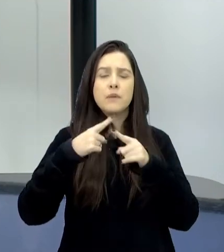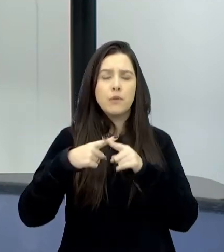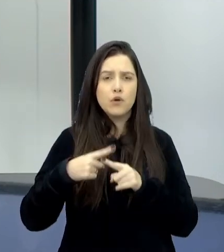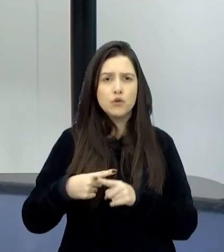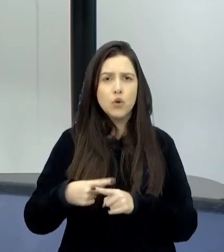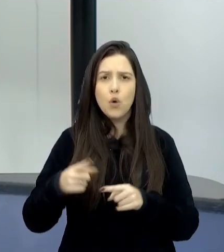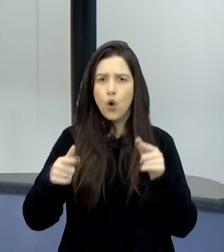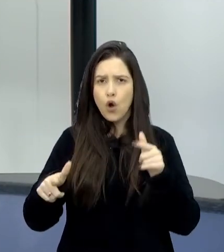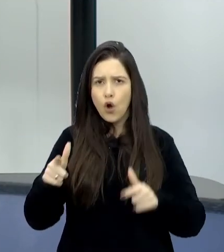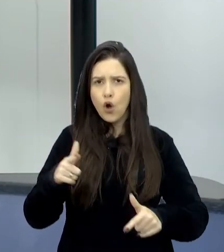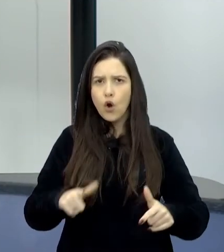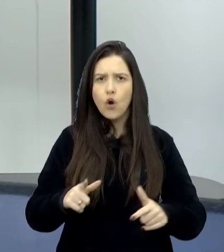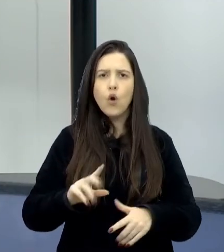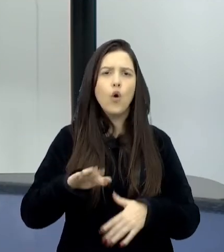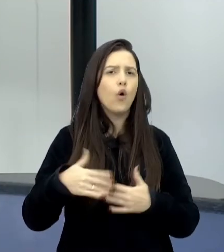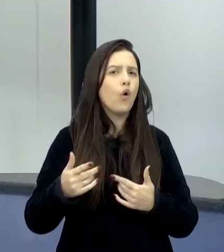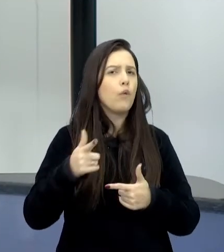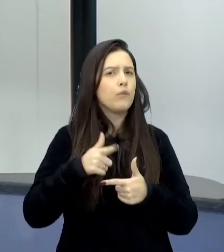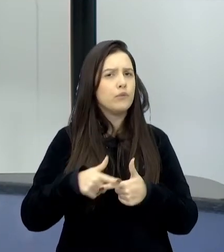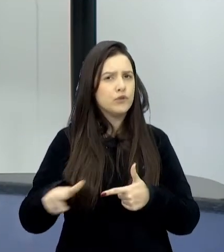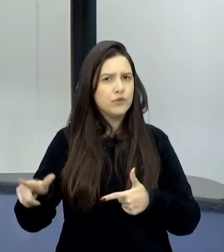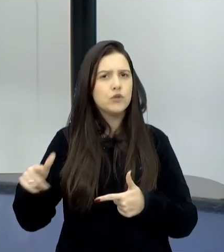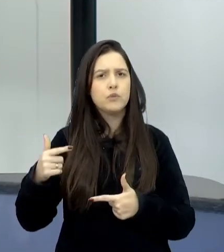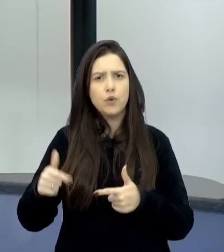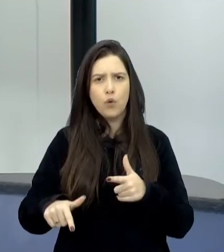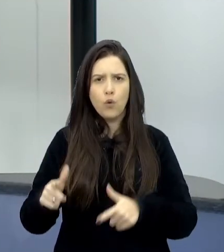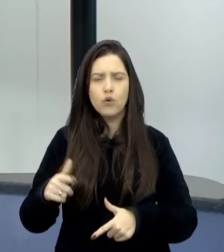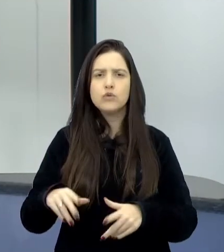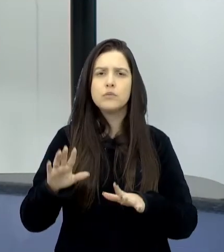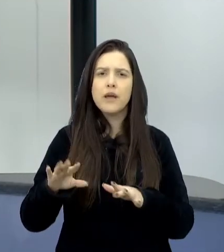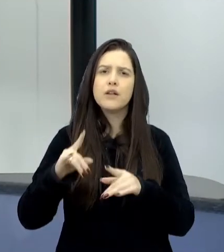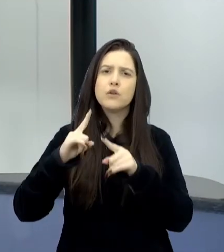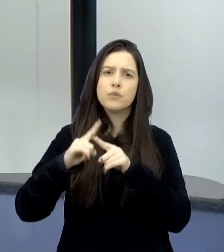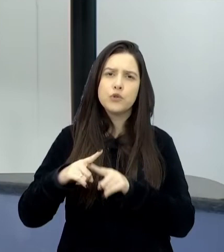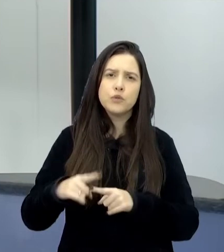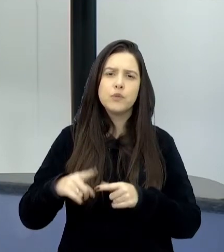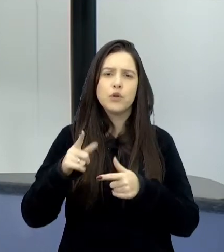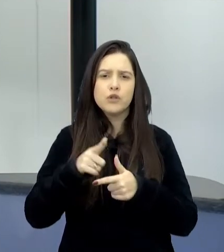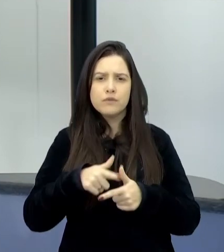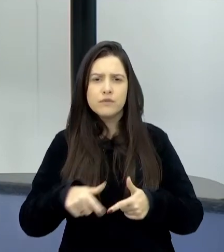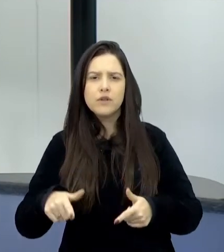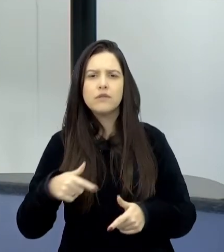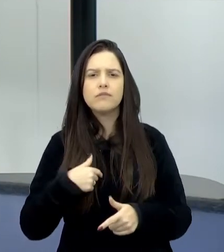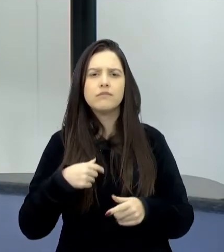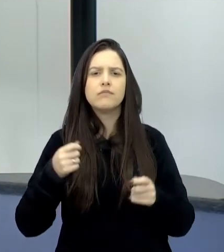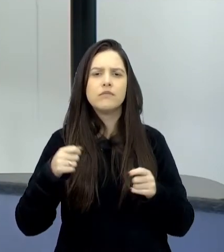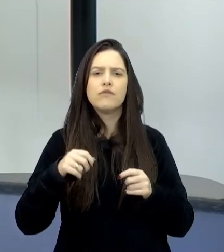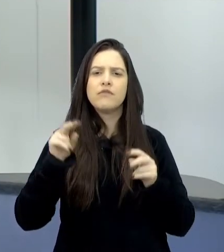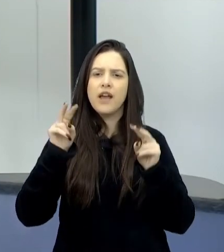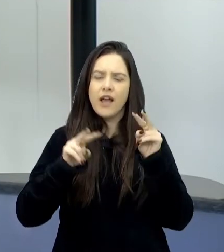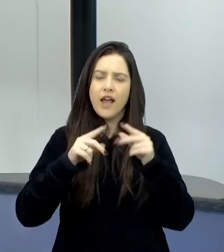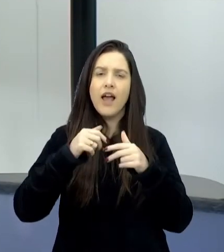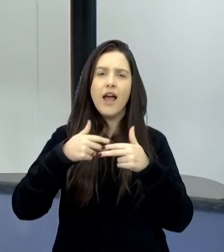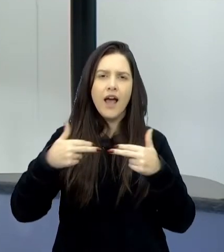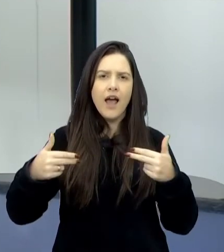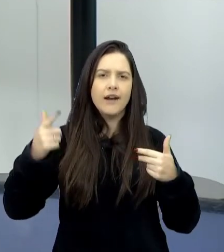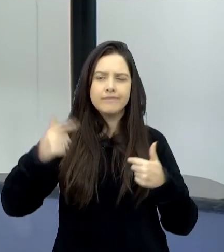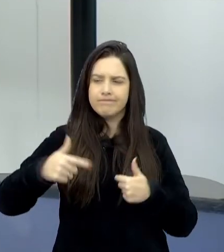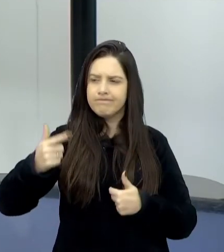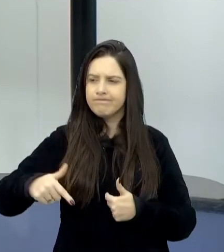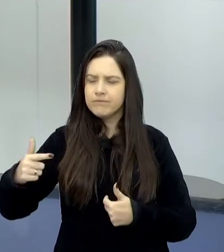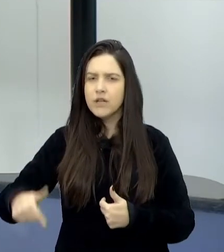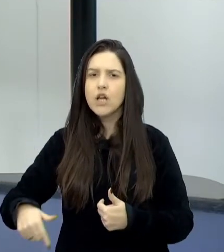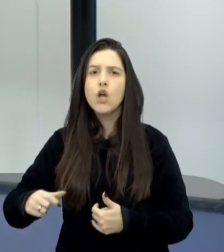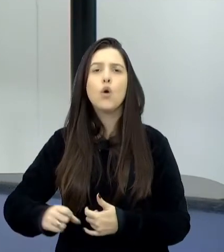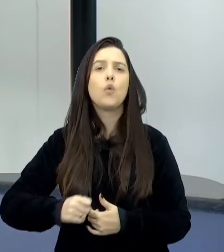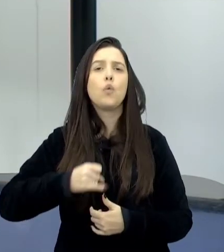um outro, ou divide por um tempo, ou multiplica ou divide por um número fixo, né? Várias vezes. Então, quantas vezes você